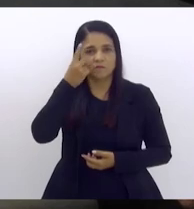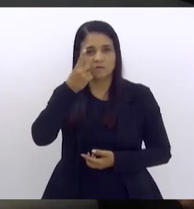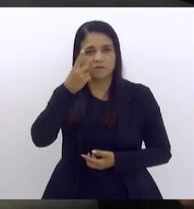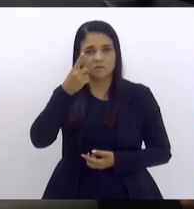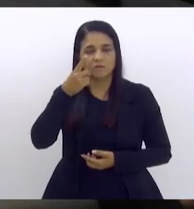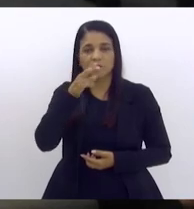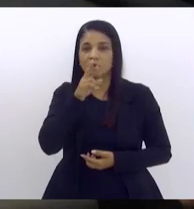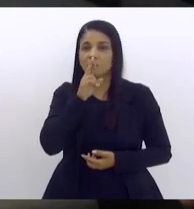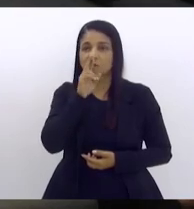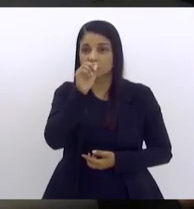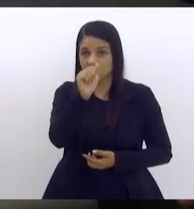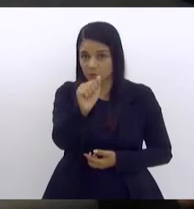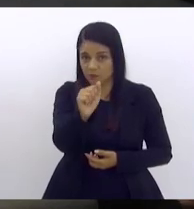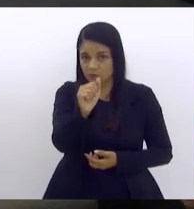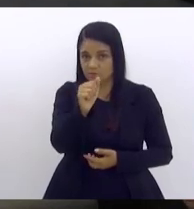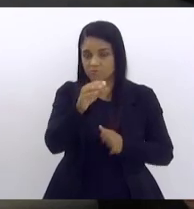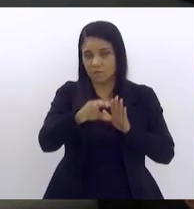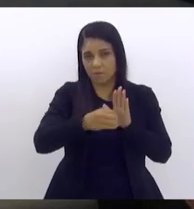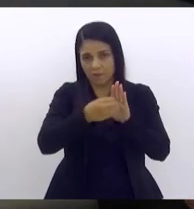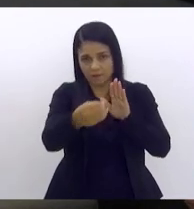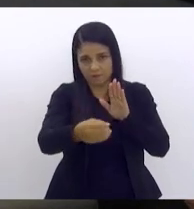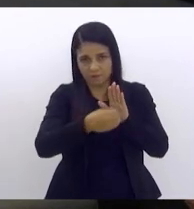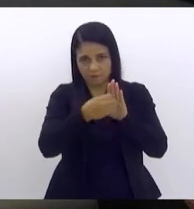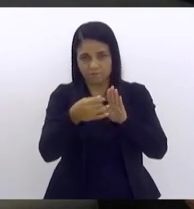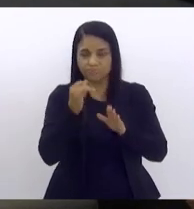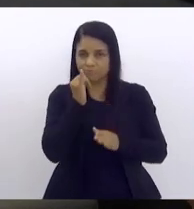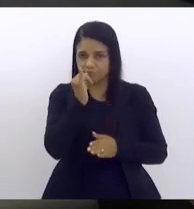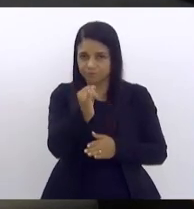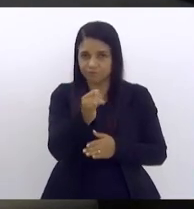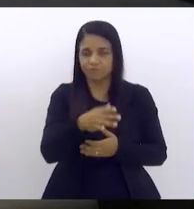Deputado Rodrigo Amorim, para emitir o parecer.